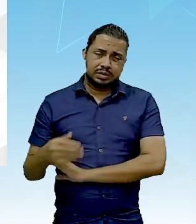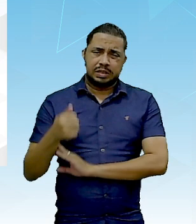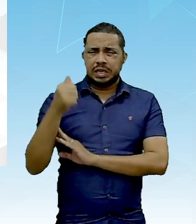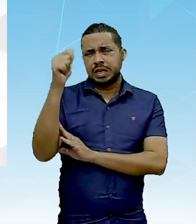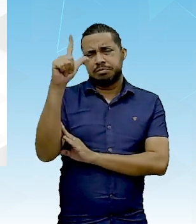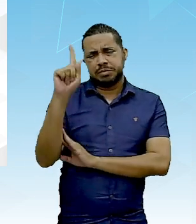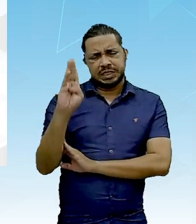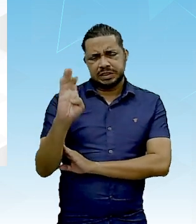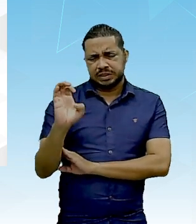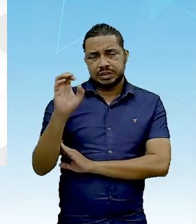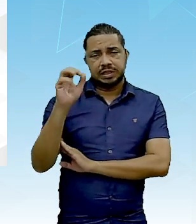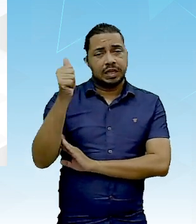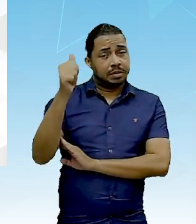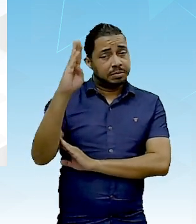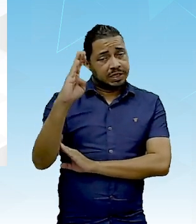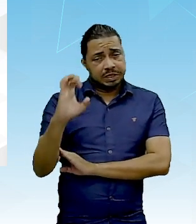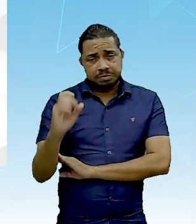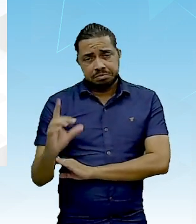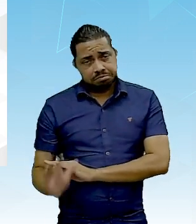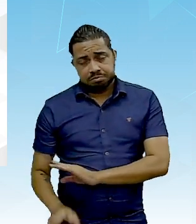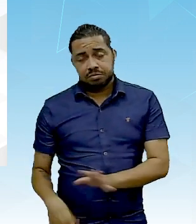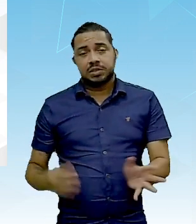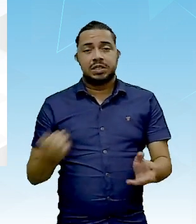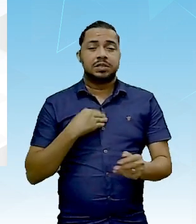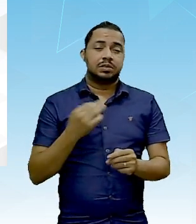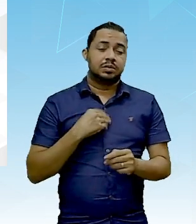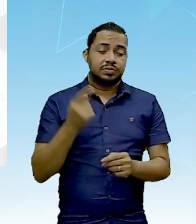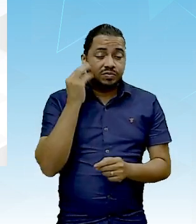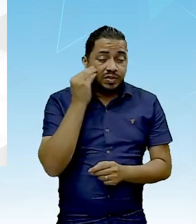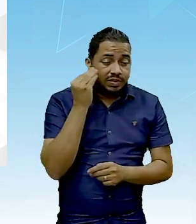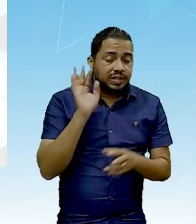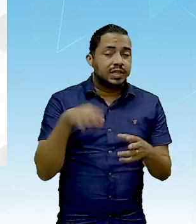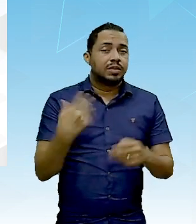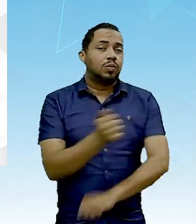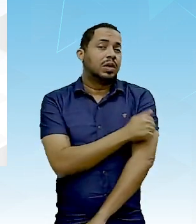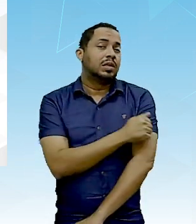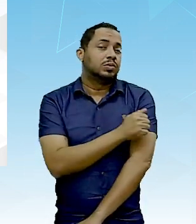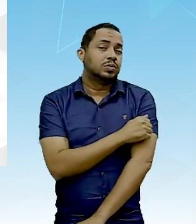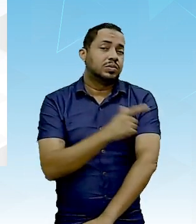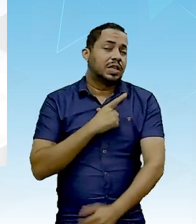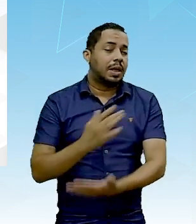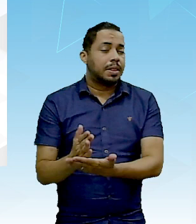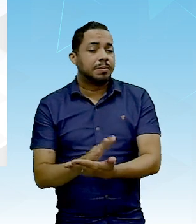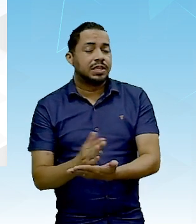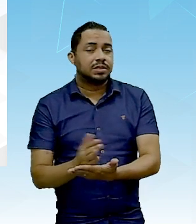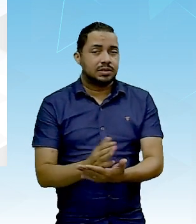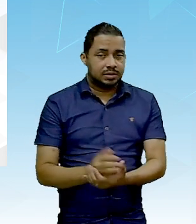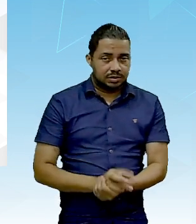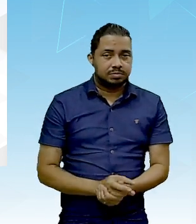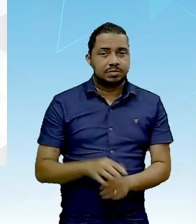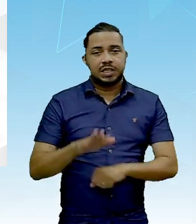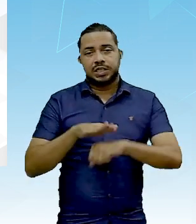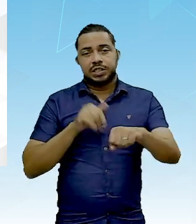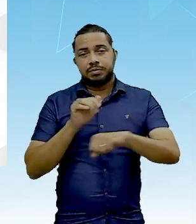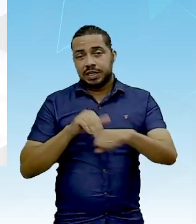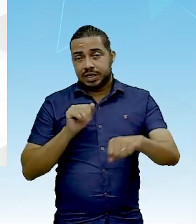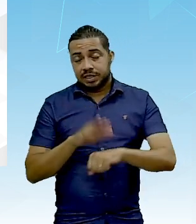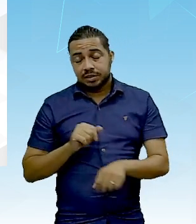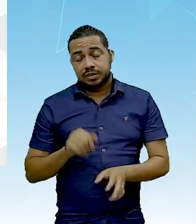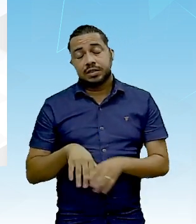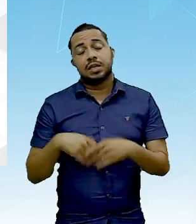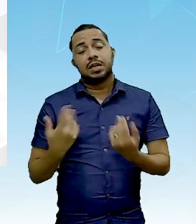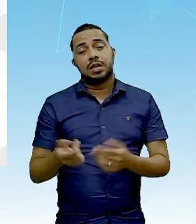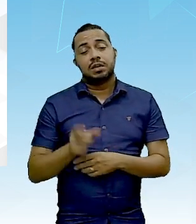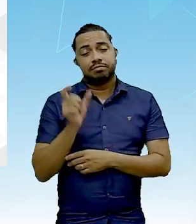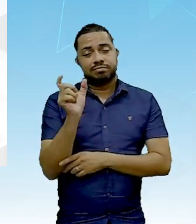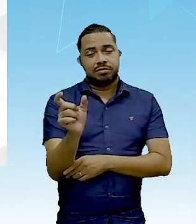exemplo, da chamada, e vou verificar qual é o aluno que está na mediana pela chamada. Aí vai ser o aluno,